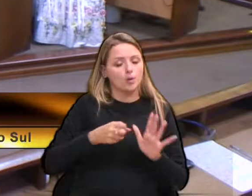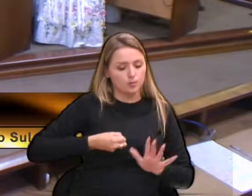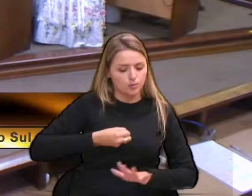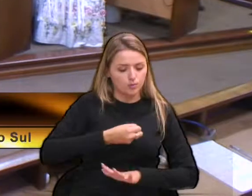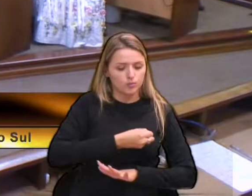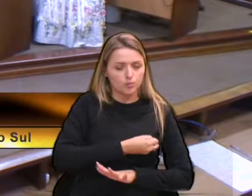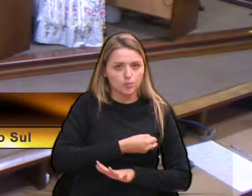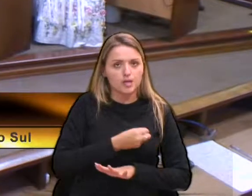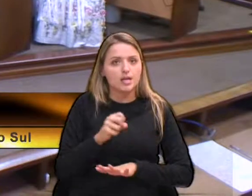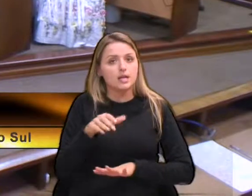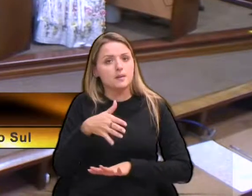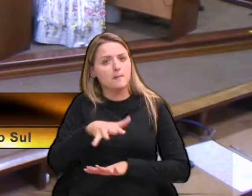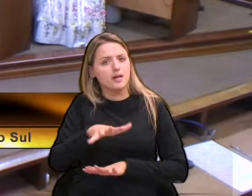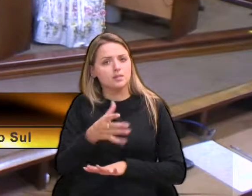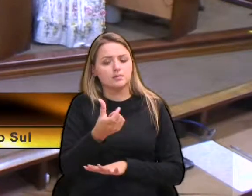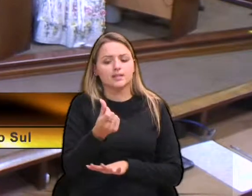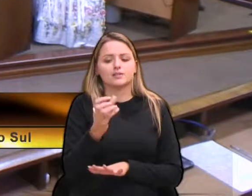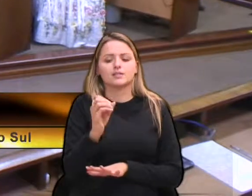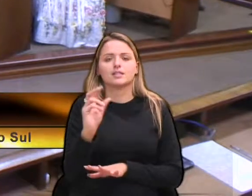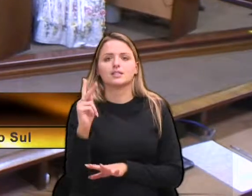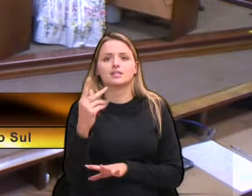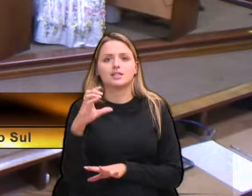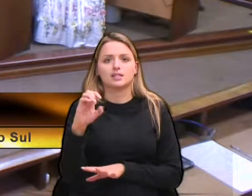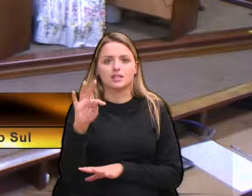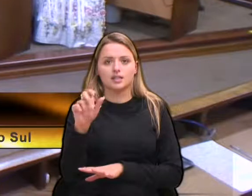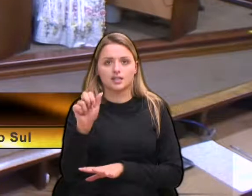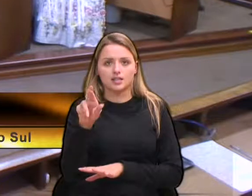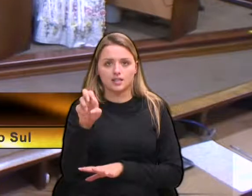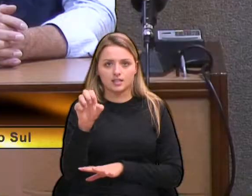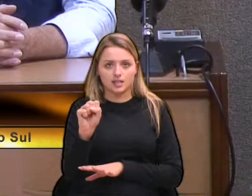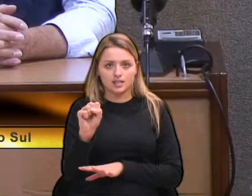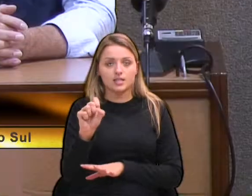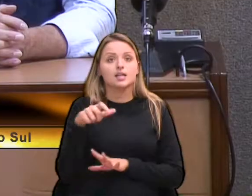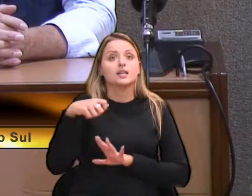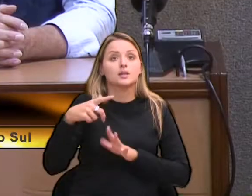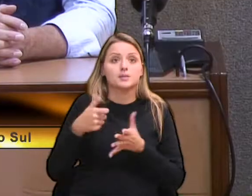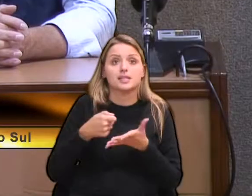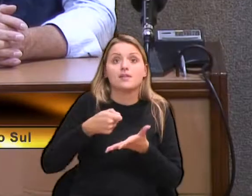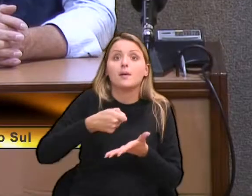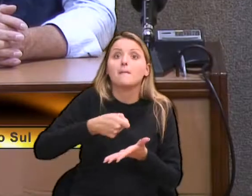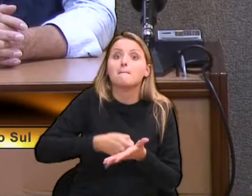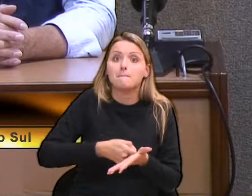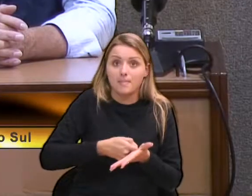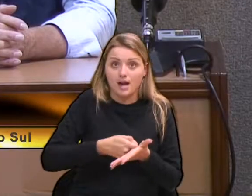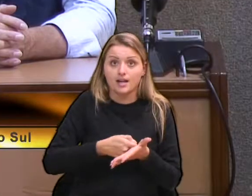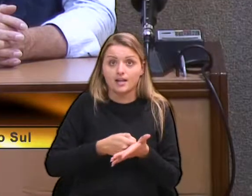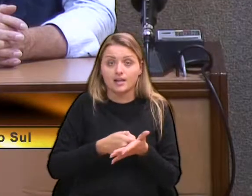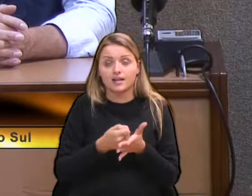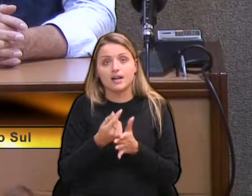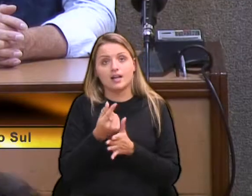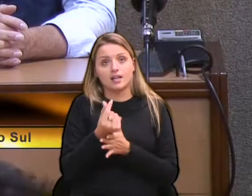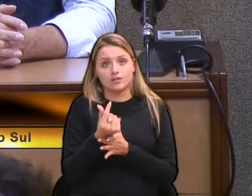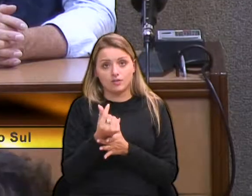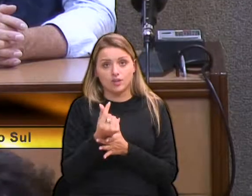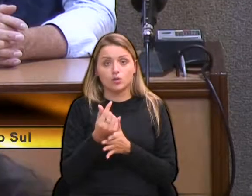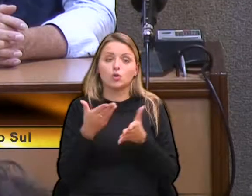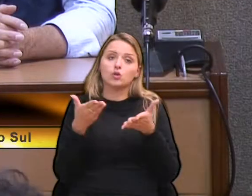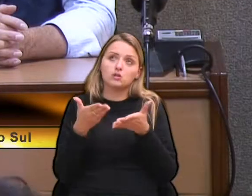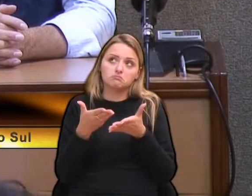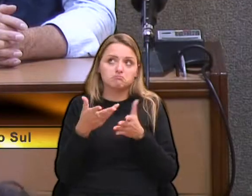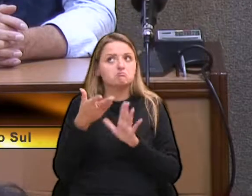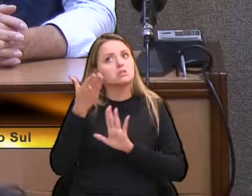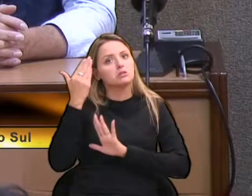superfície aproximada de 60 hectares, que tinha que ser pagas em prazos e condições